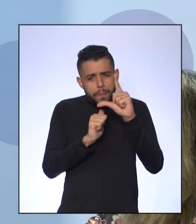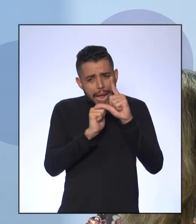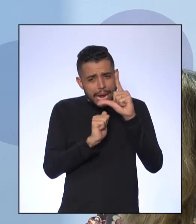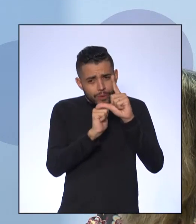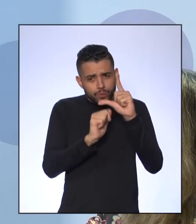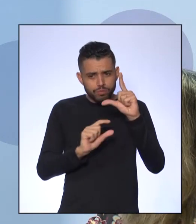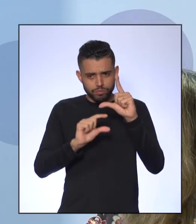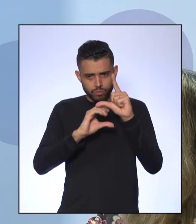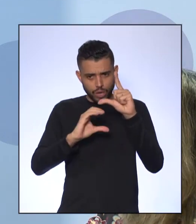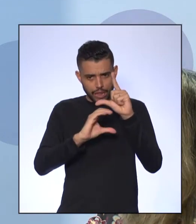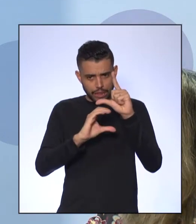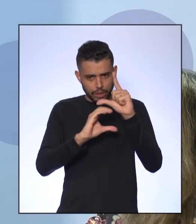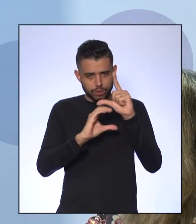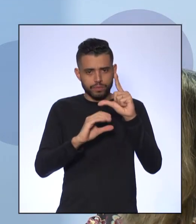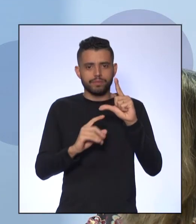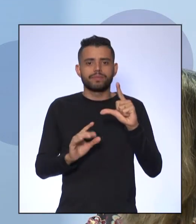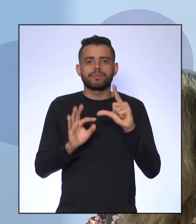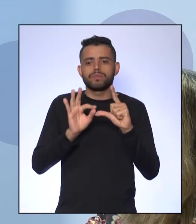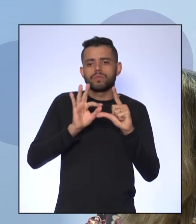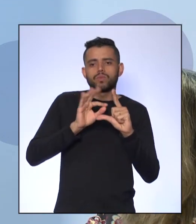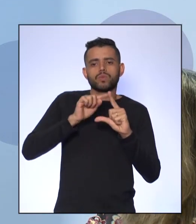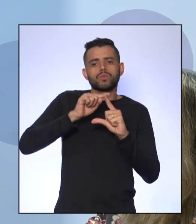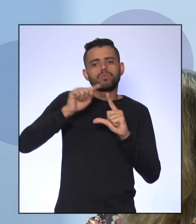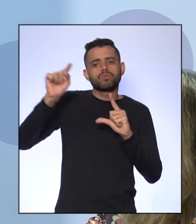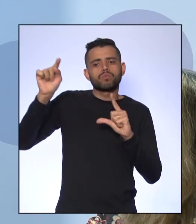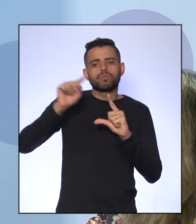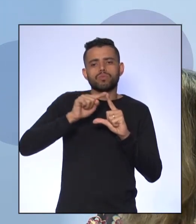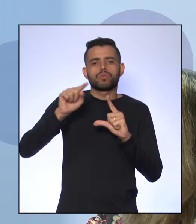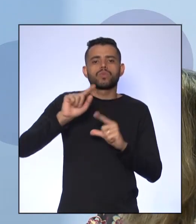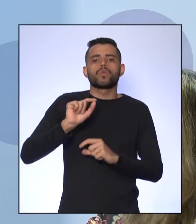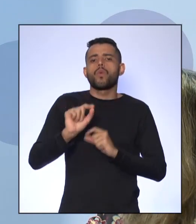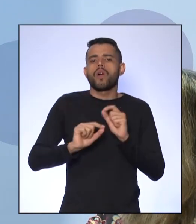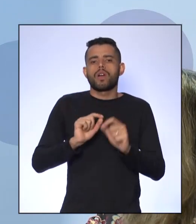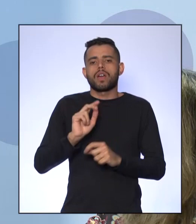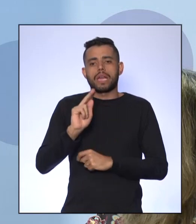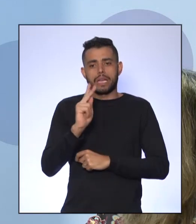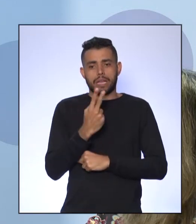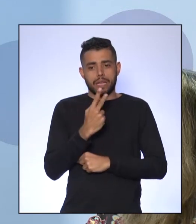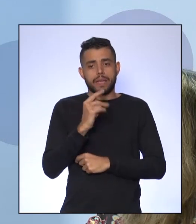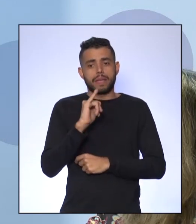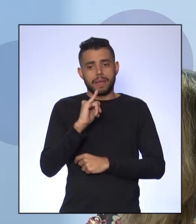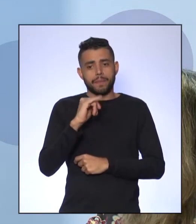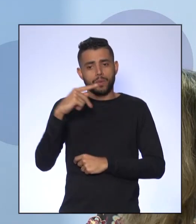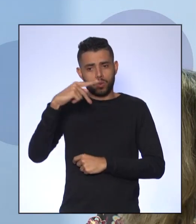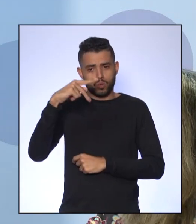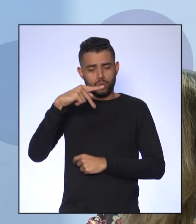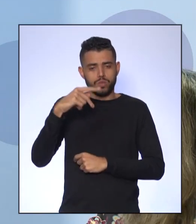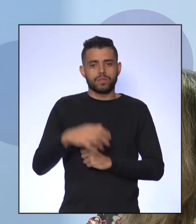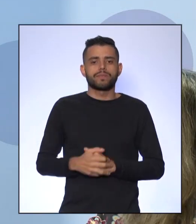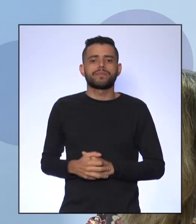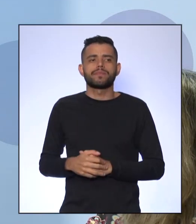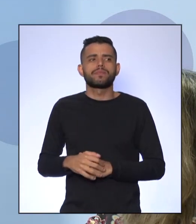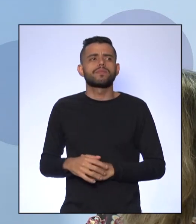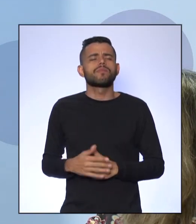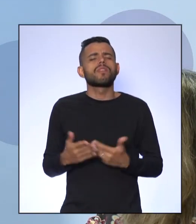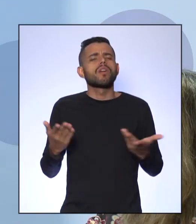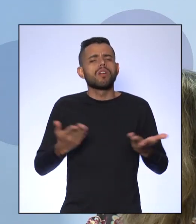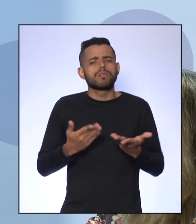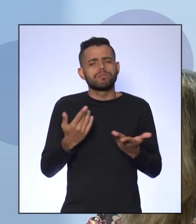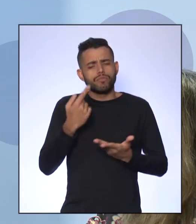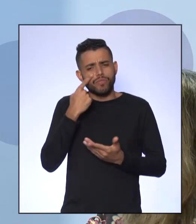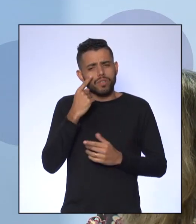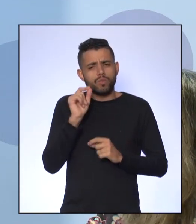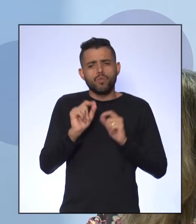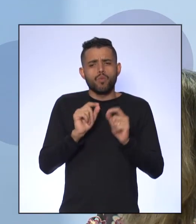Que medida que é essa? A hipotenusa. Bom, então eu vou lá procurar o que eu vou utilizar, né?